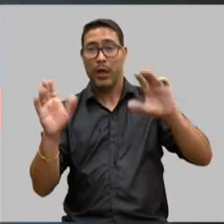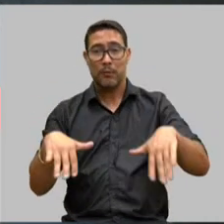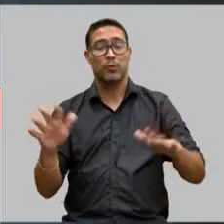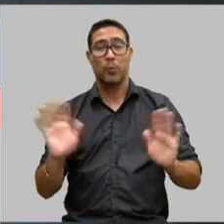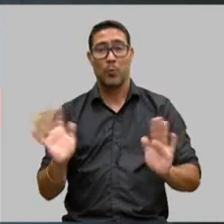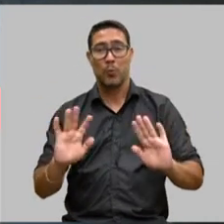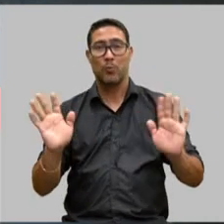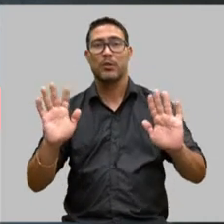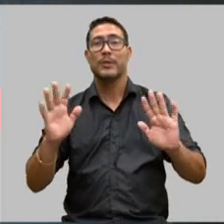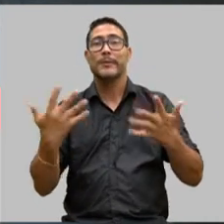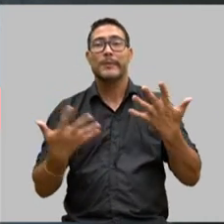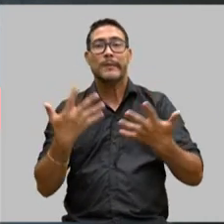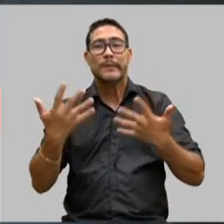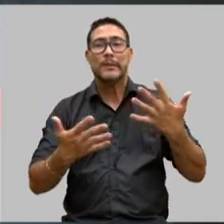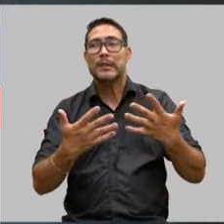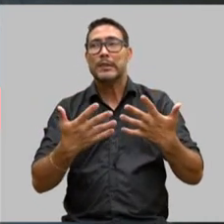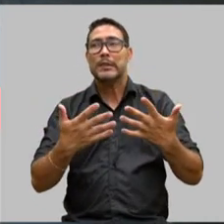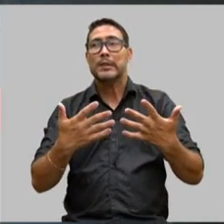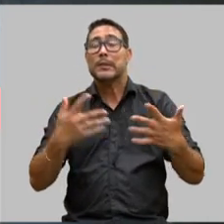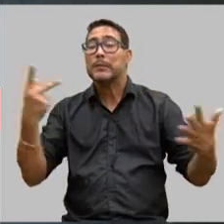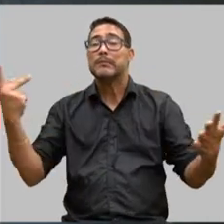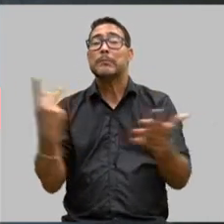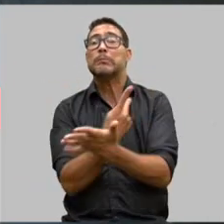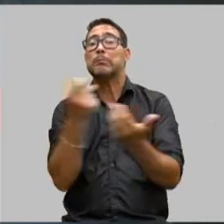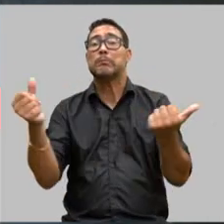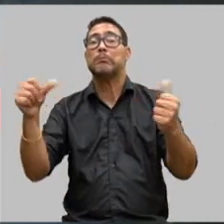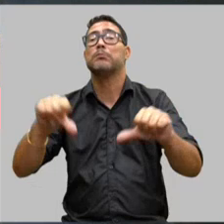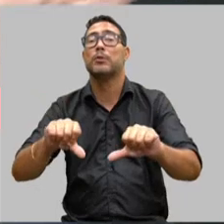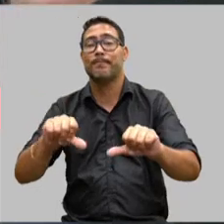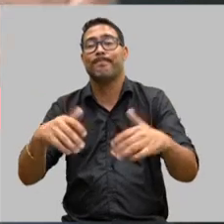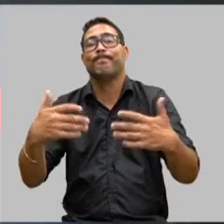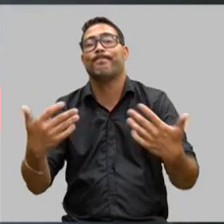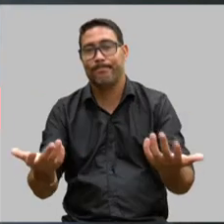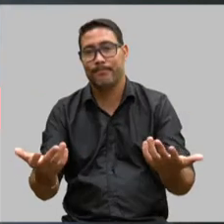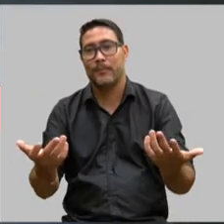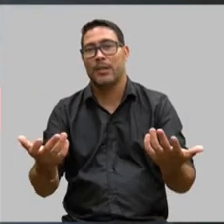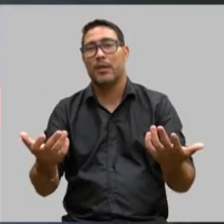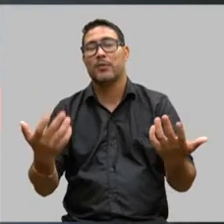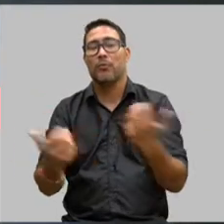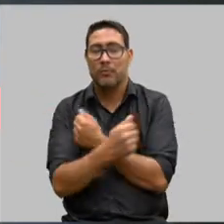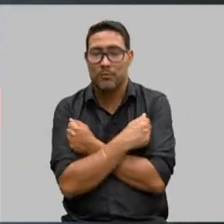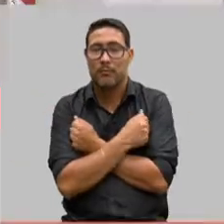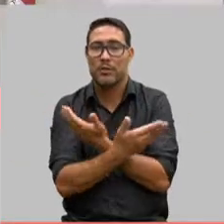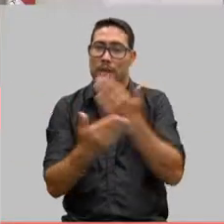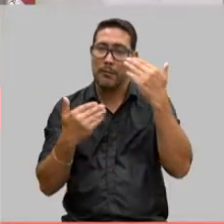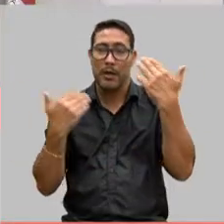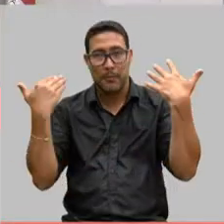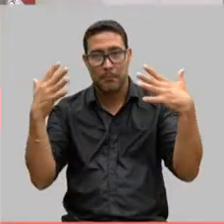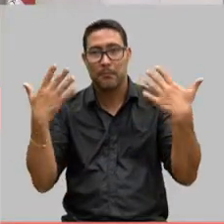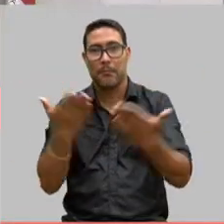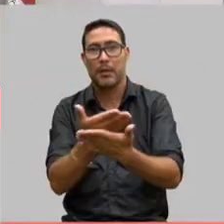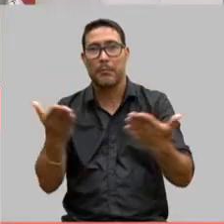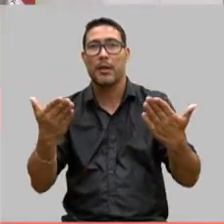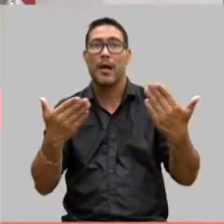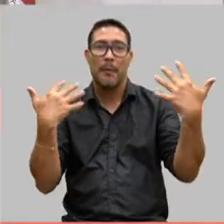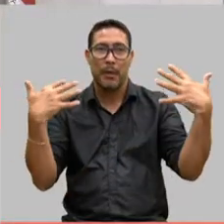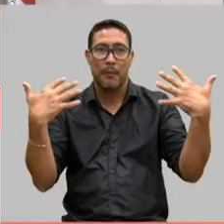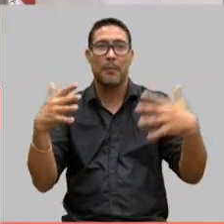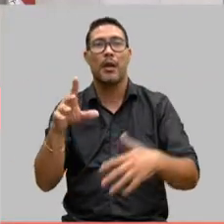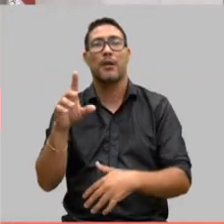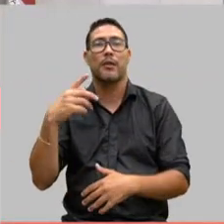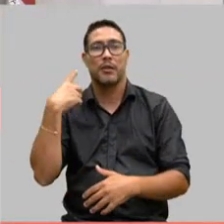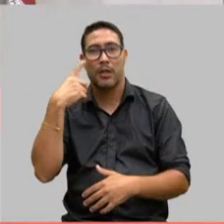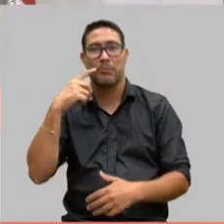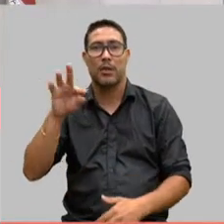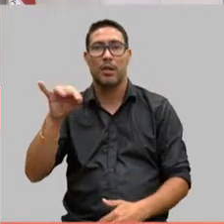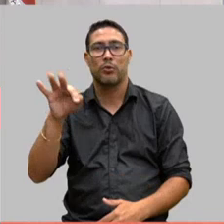a gente não sabe até quando vamos continuar. Então, um grande abraço, parabéns, presidente. Obrigado, deputado Tito. Parabéns também pelo trabalho que vem fazendo